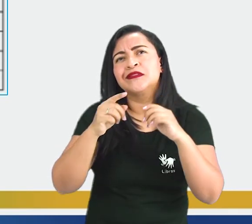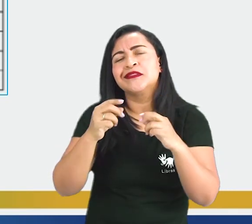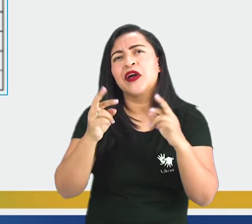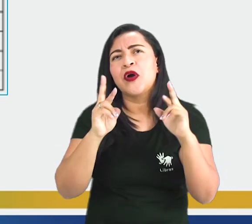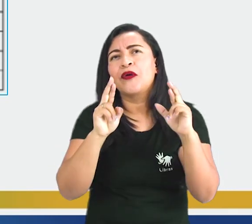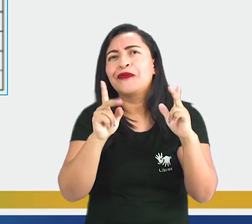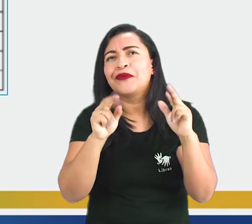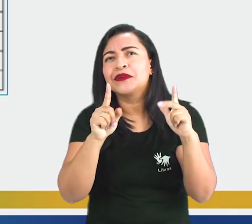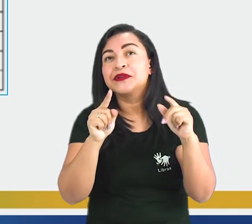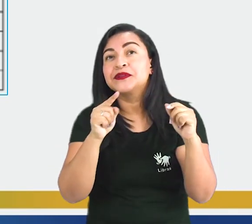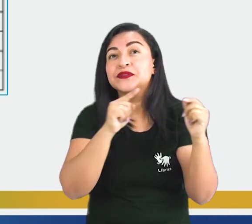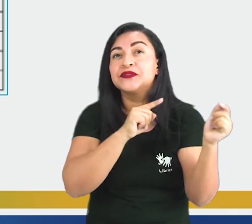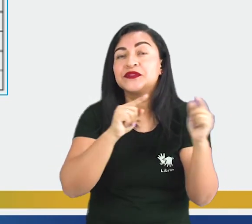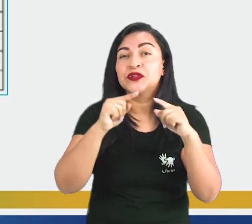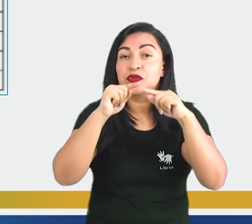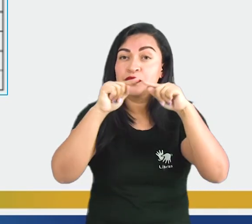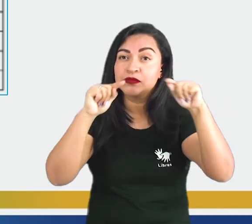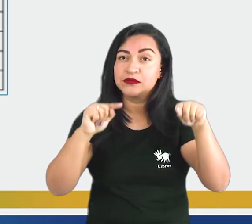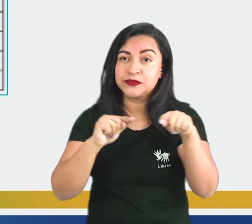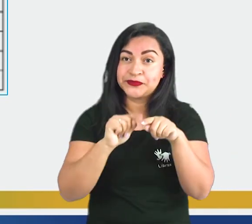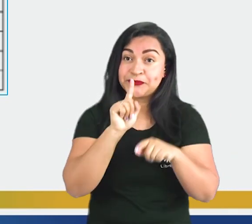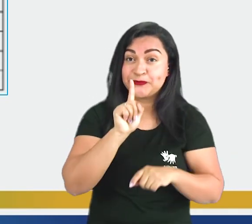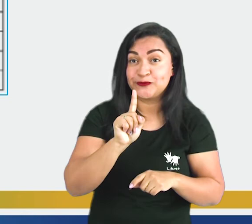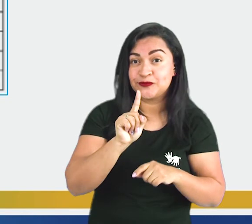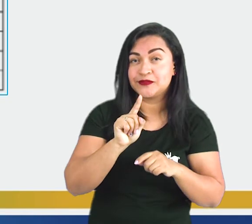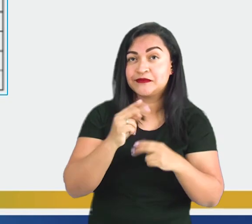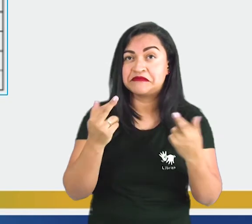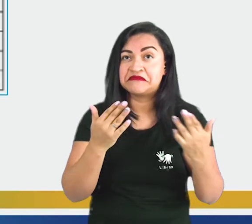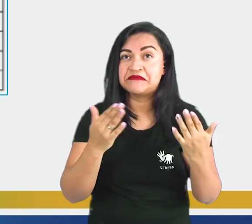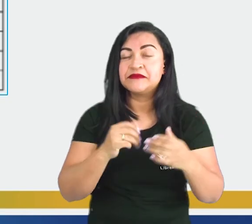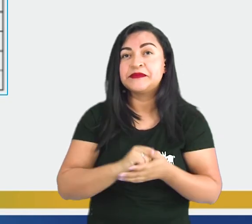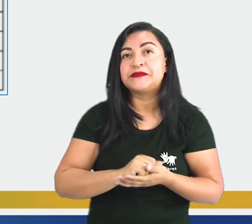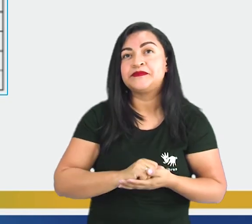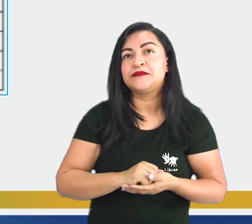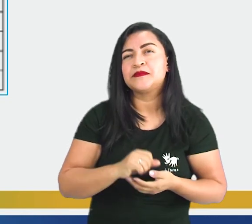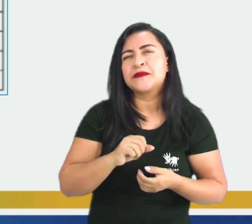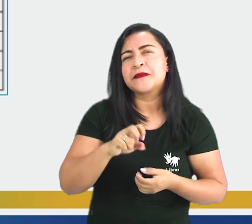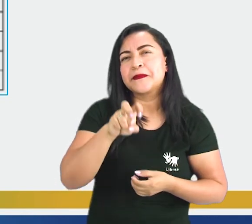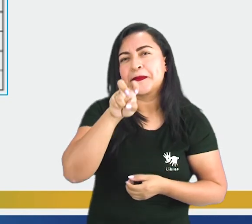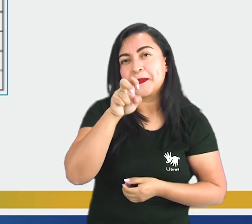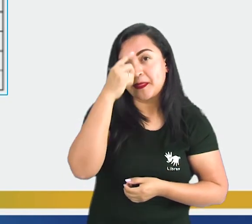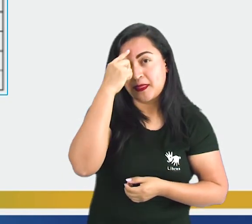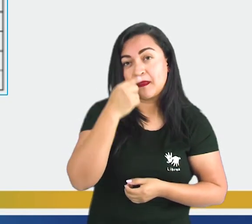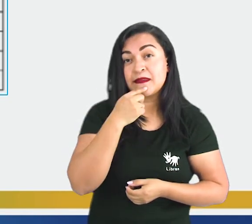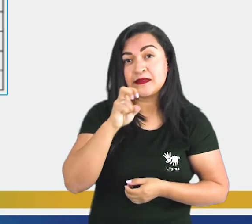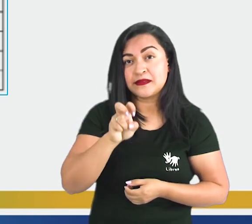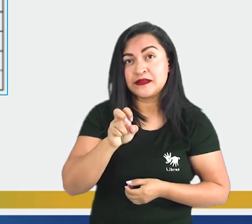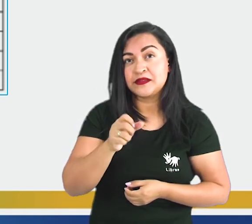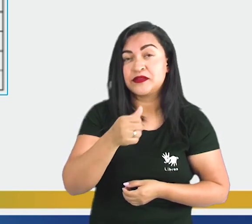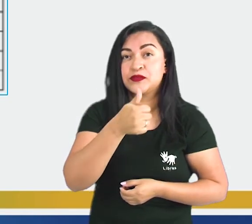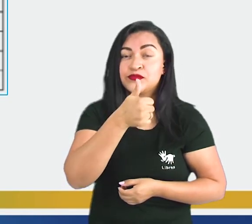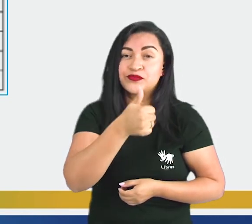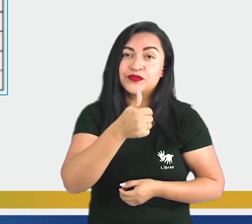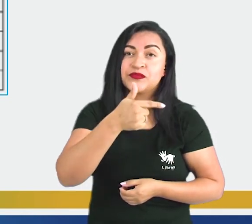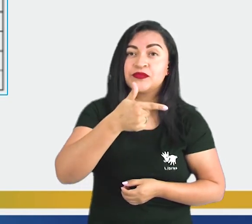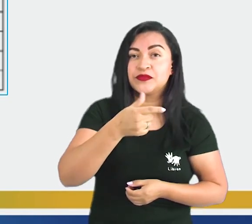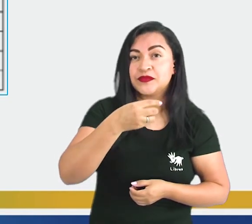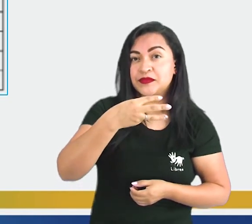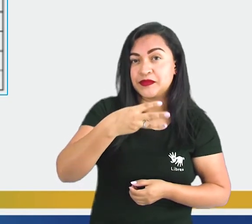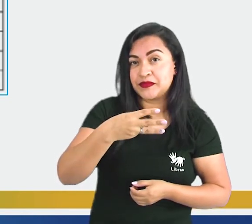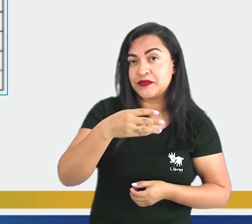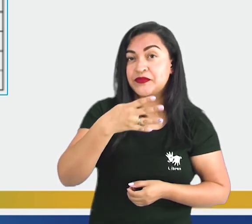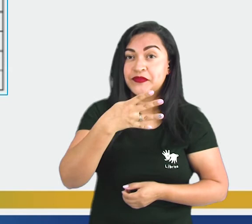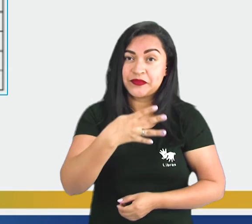diferença entre elas é apenas esse quadradinho. Figura de número 5, nós temos 1, 2,